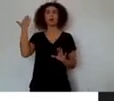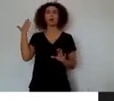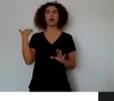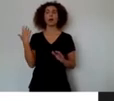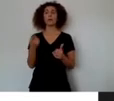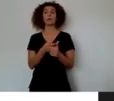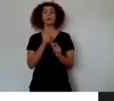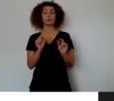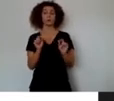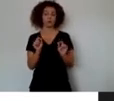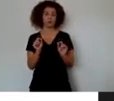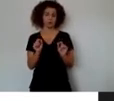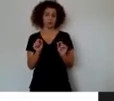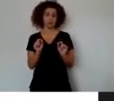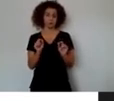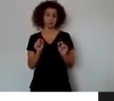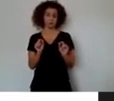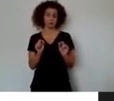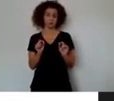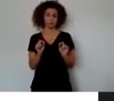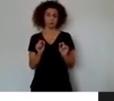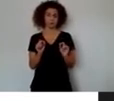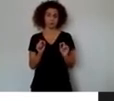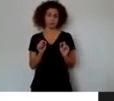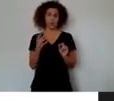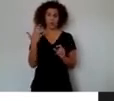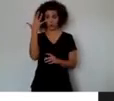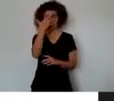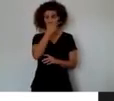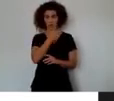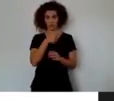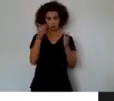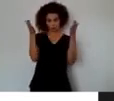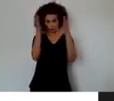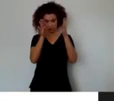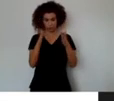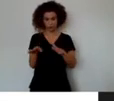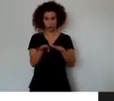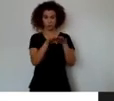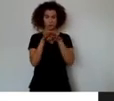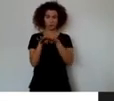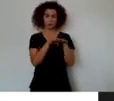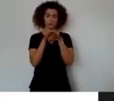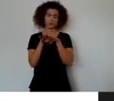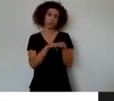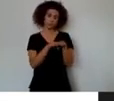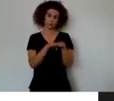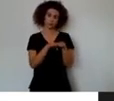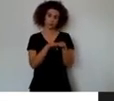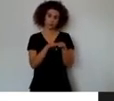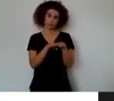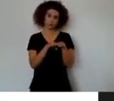primeiro, não é só em termos de padrão de beleza, né? Que é referido em relação à branquitude, mas padrão de humanidade,